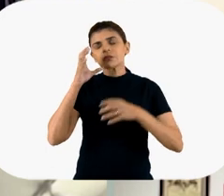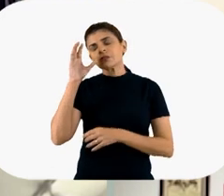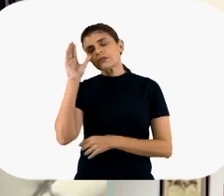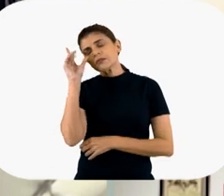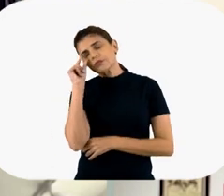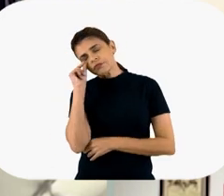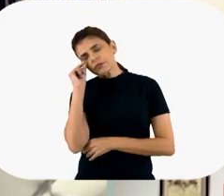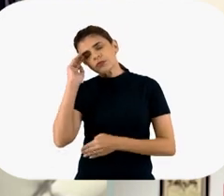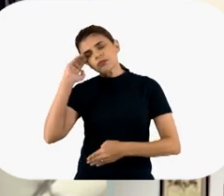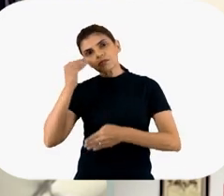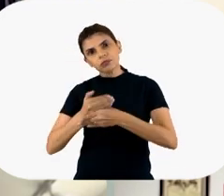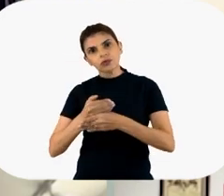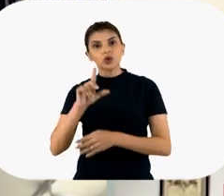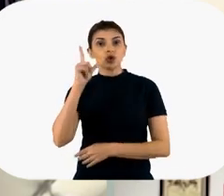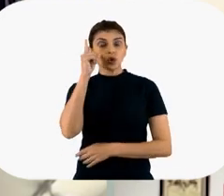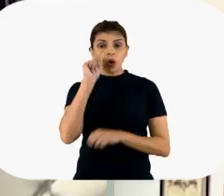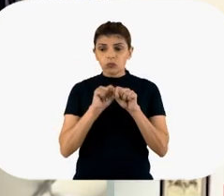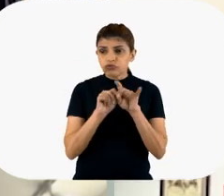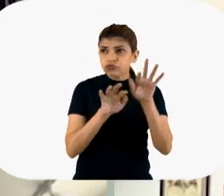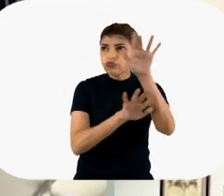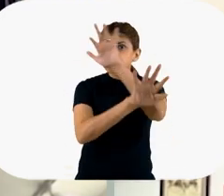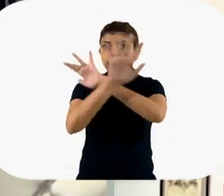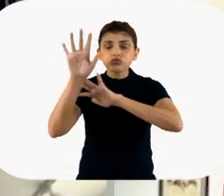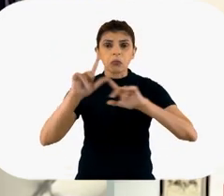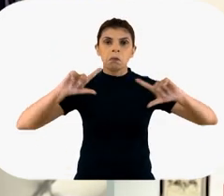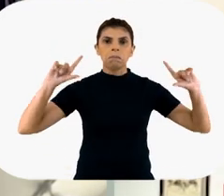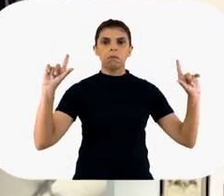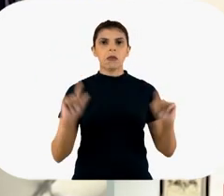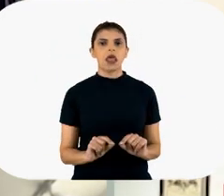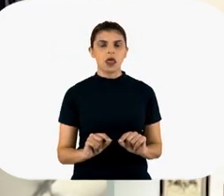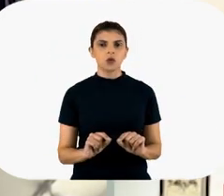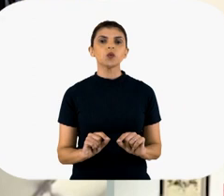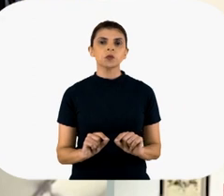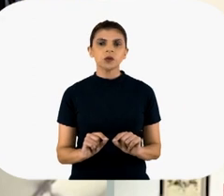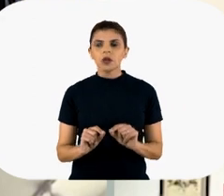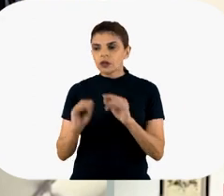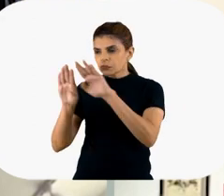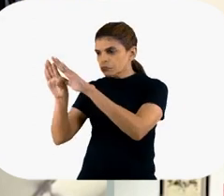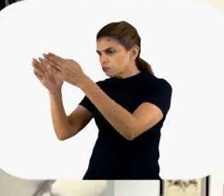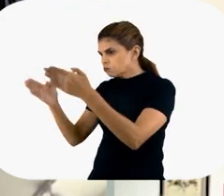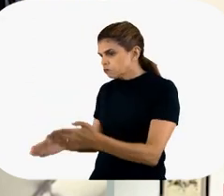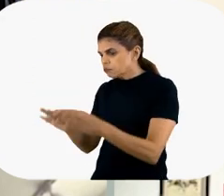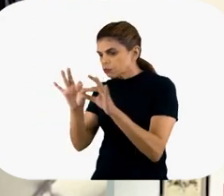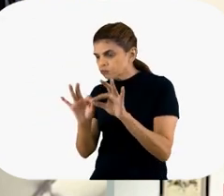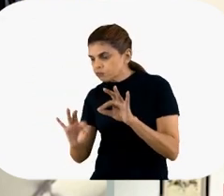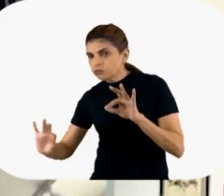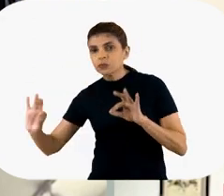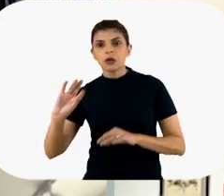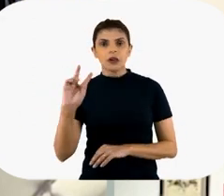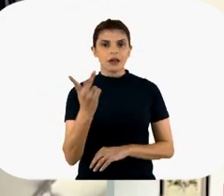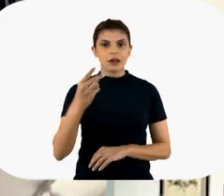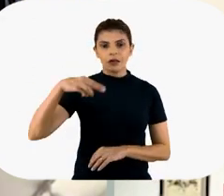sono. E aí a contaminação do ambiente fica muito menor. Você põe na saída ali um filtro EPA ou